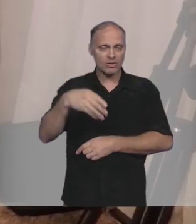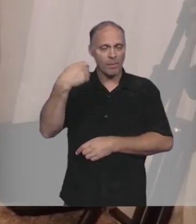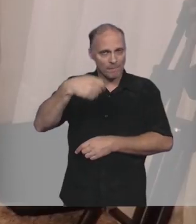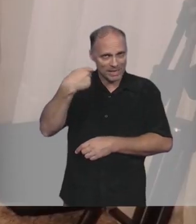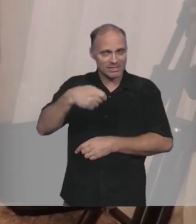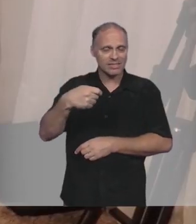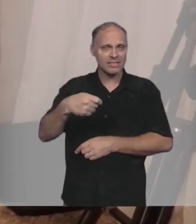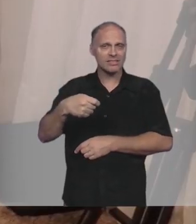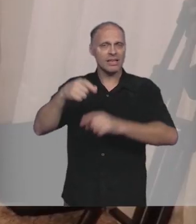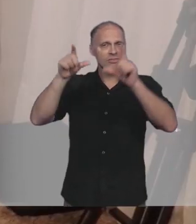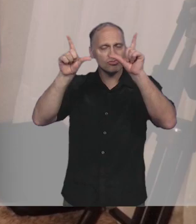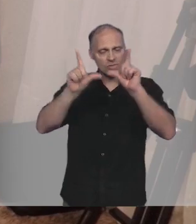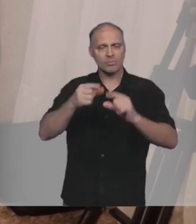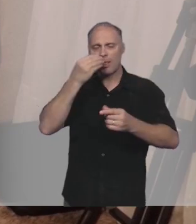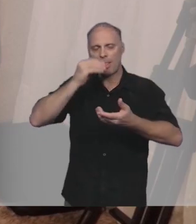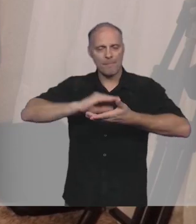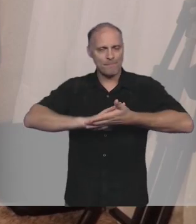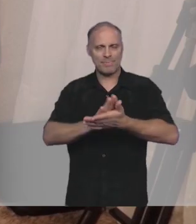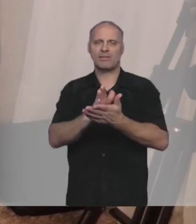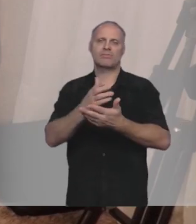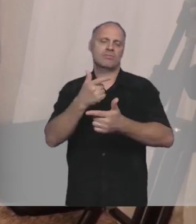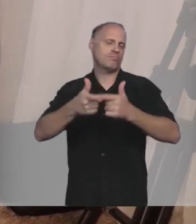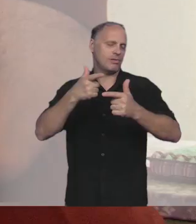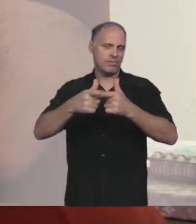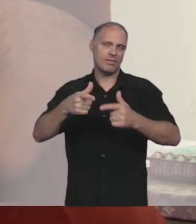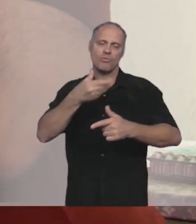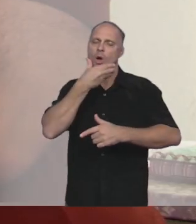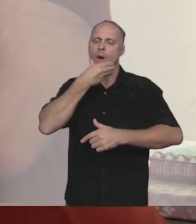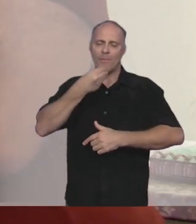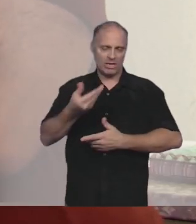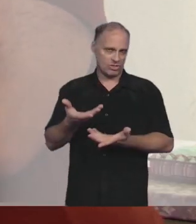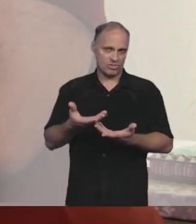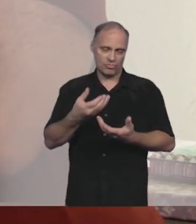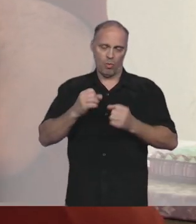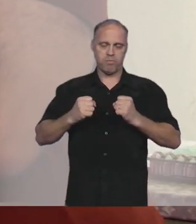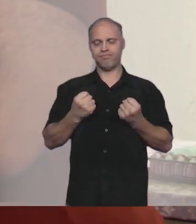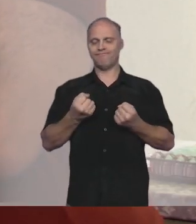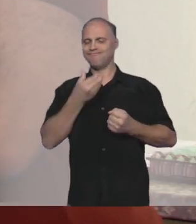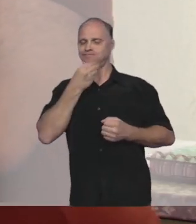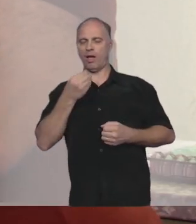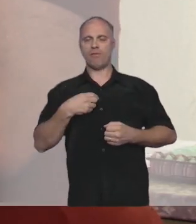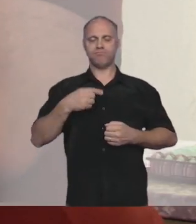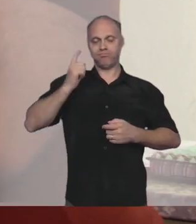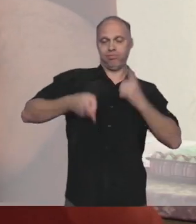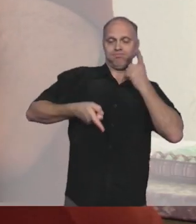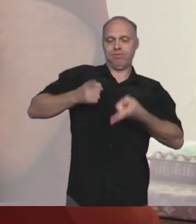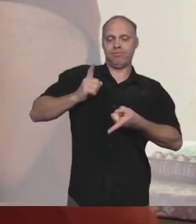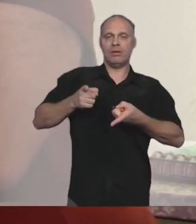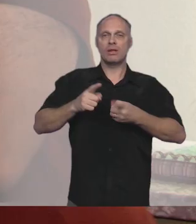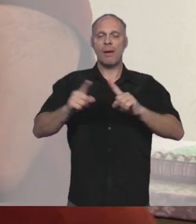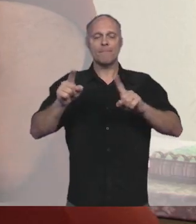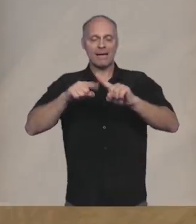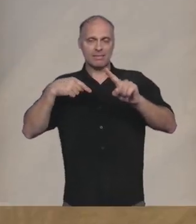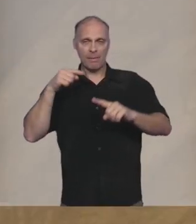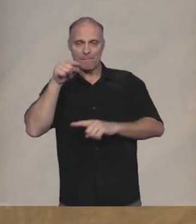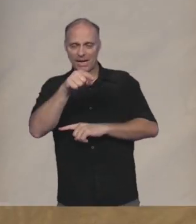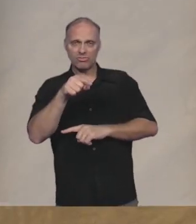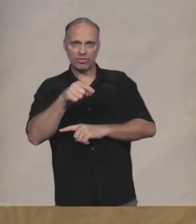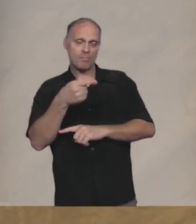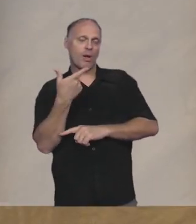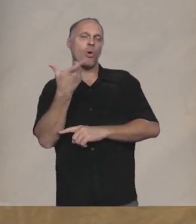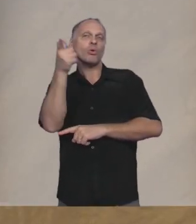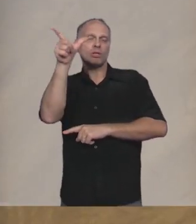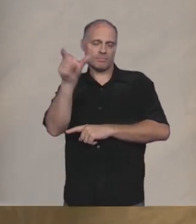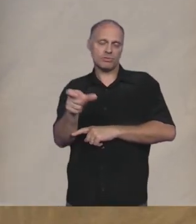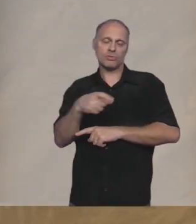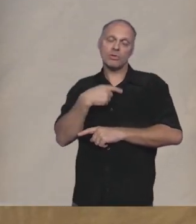para ti e para muitas pessoas é explícito isso que tu está dizendo, mas aí daqui um pouco alguém